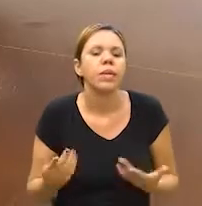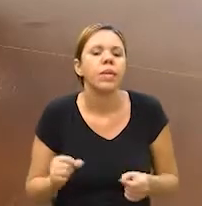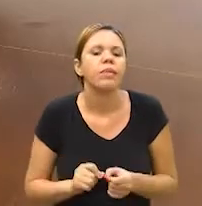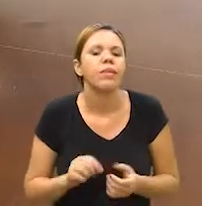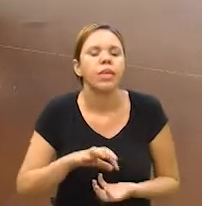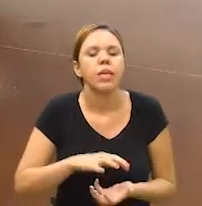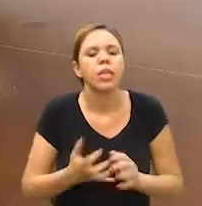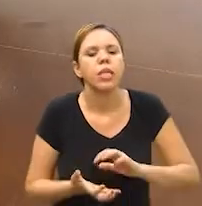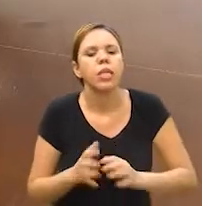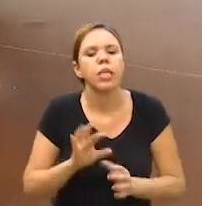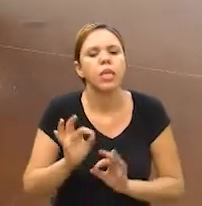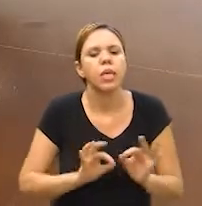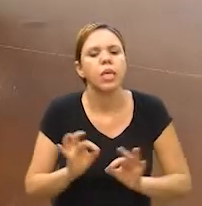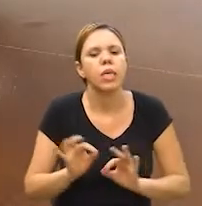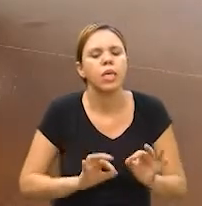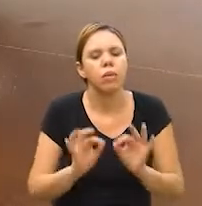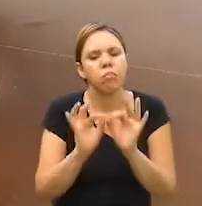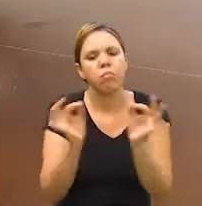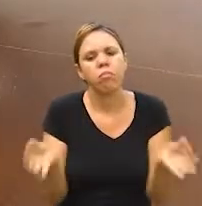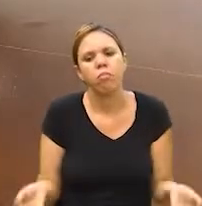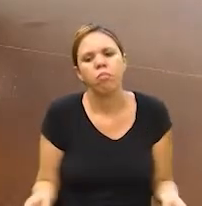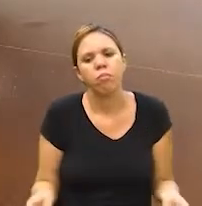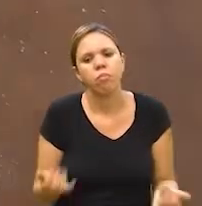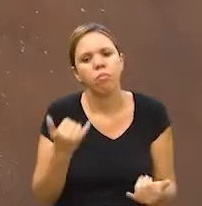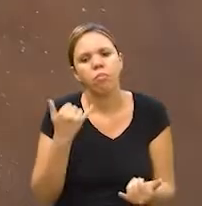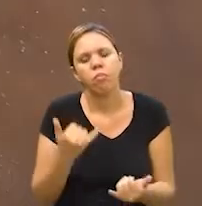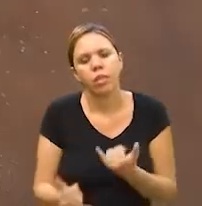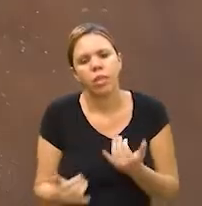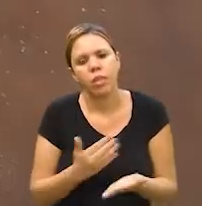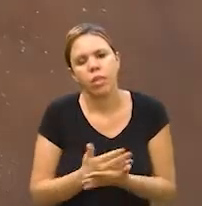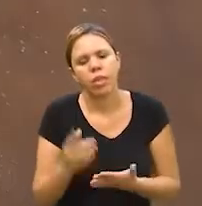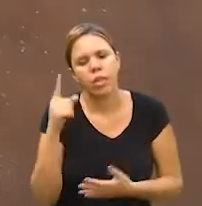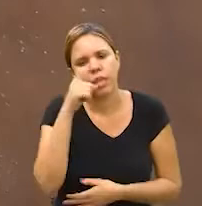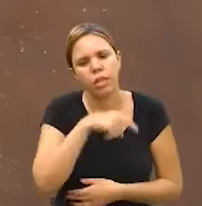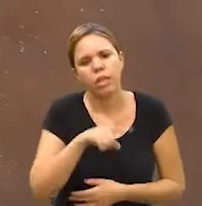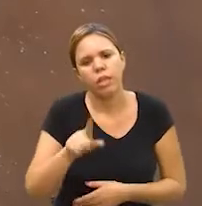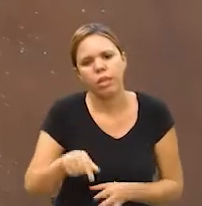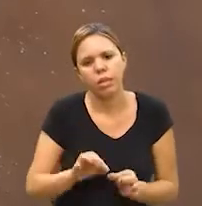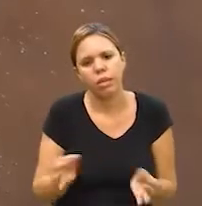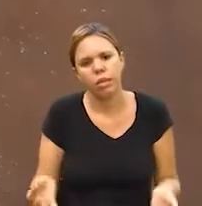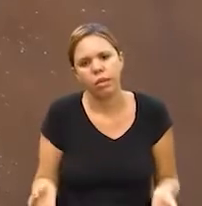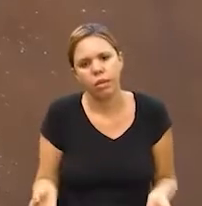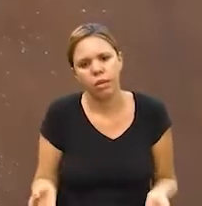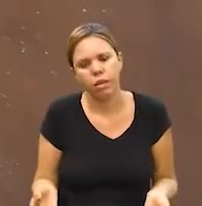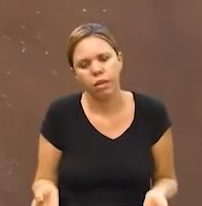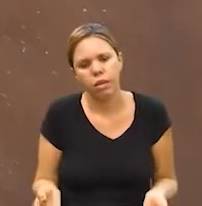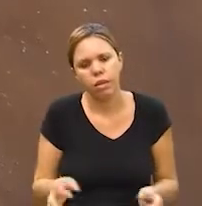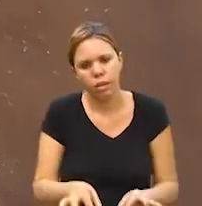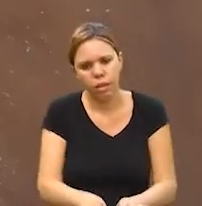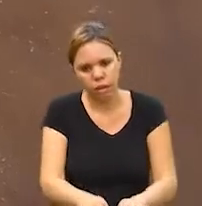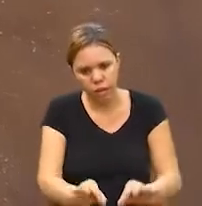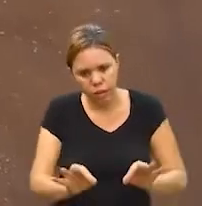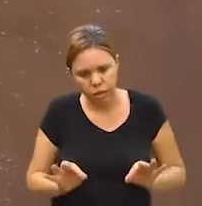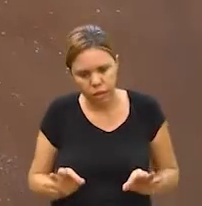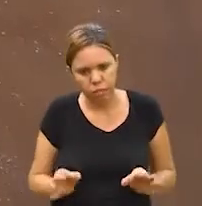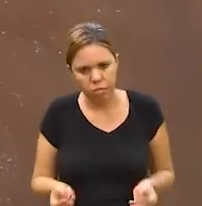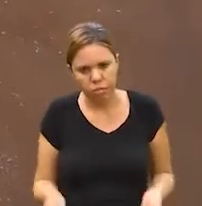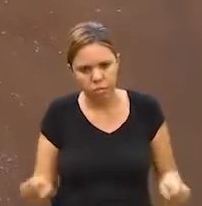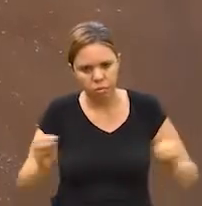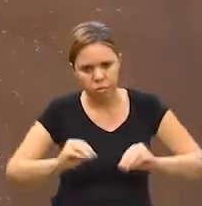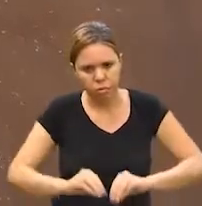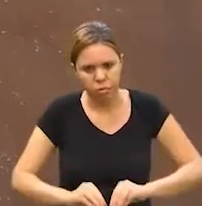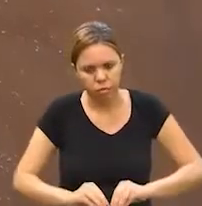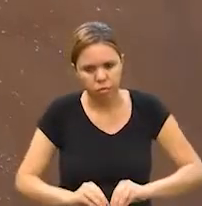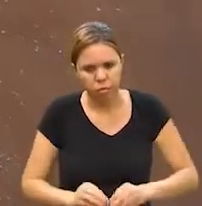fazer a modelagem. Uma modelagem simples, parece inicialmente difícil, mas ela é simples. Vou puxar a parte de baixo para mim e deixar